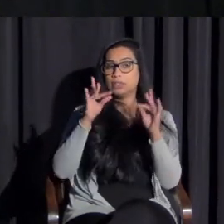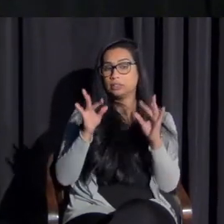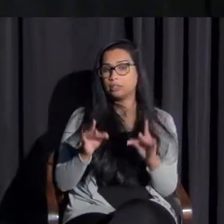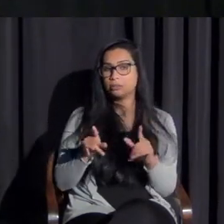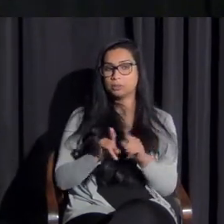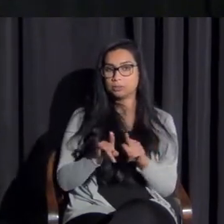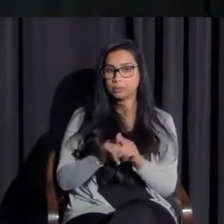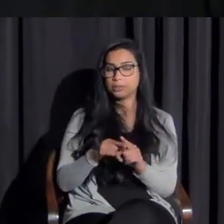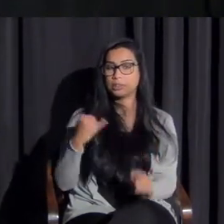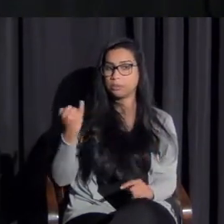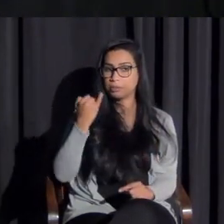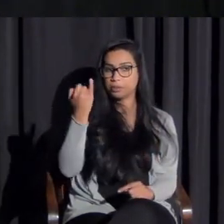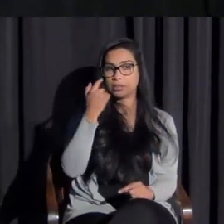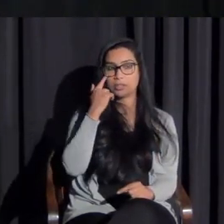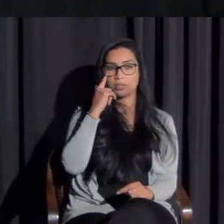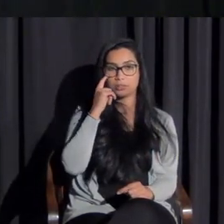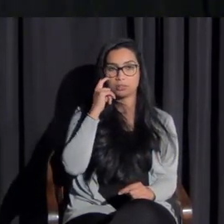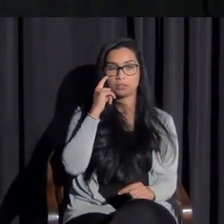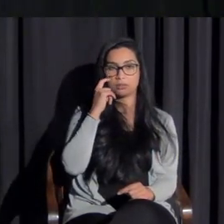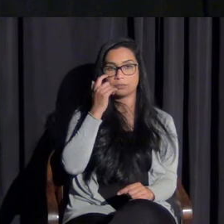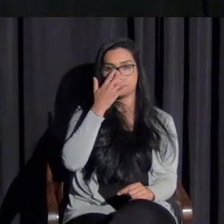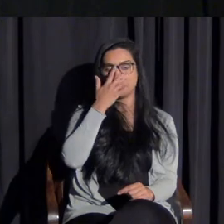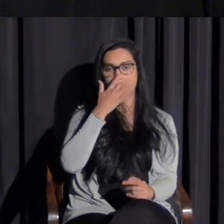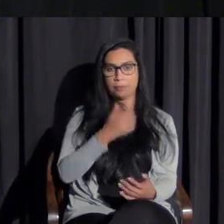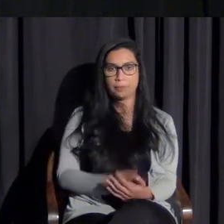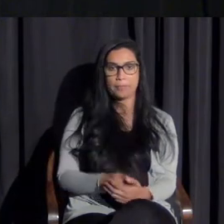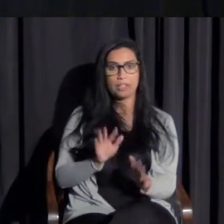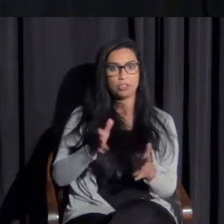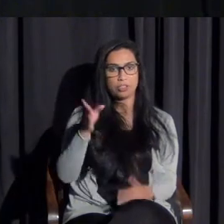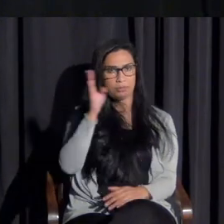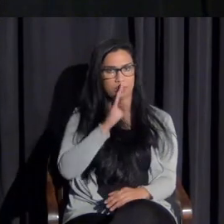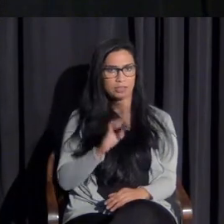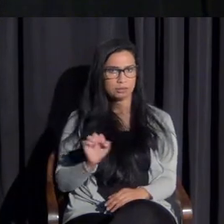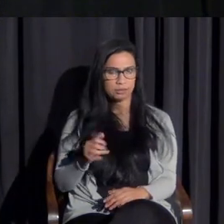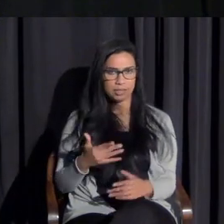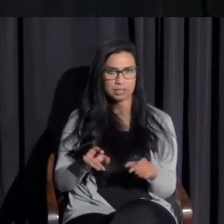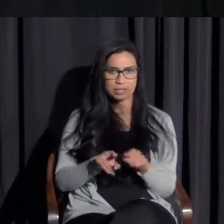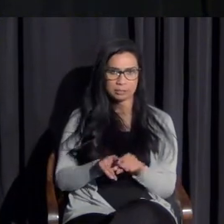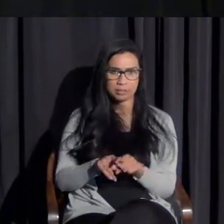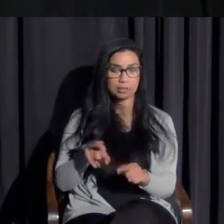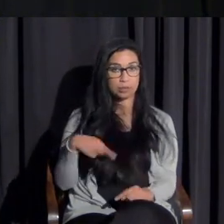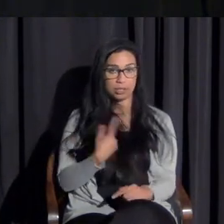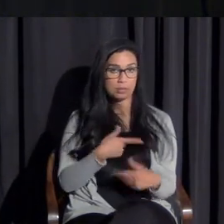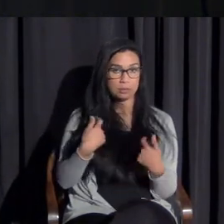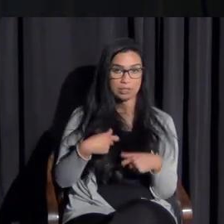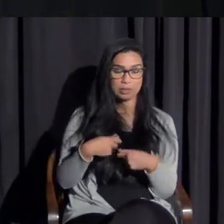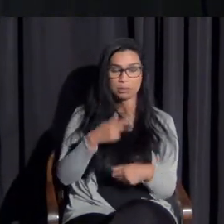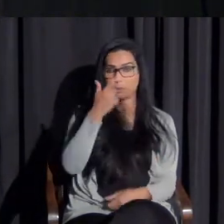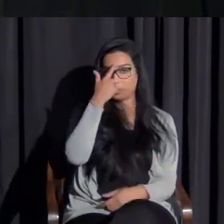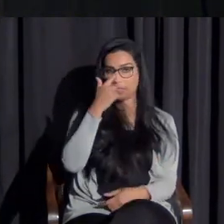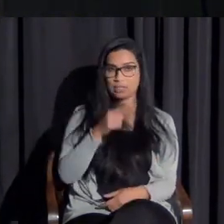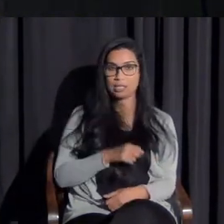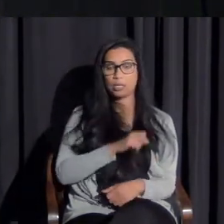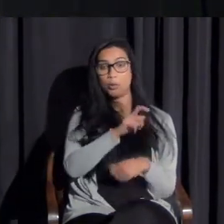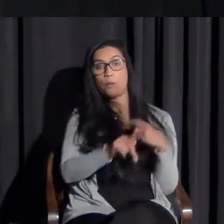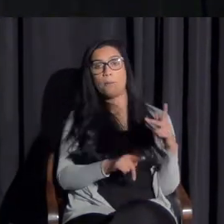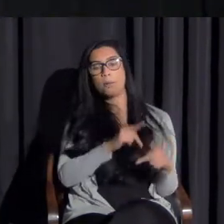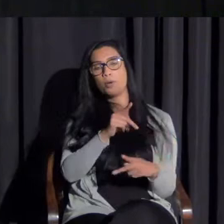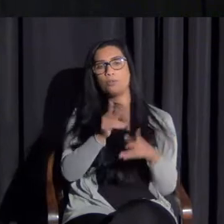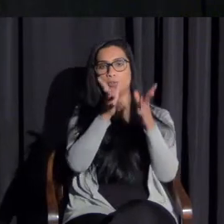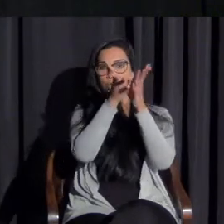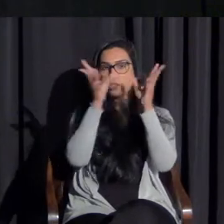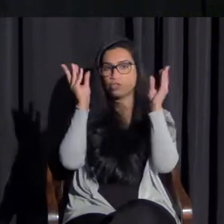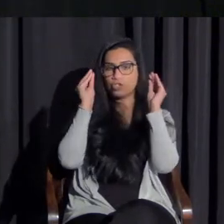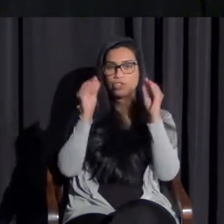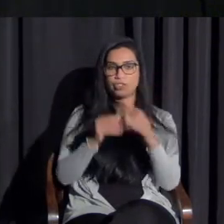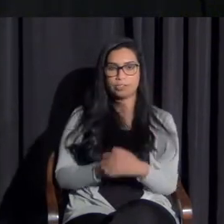né, nesse extermínio que está acontecendo no Brasil, né, e que a gente pode pensar, né, dos povos indígenas, né, e que a gente pode pensar, mas